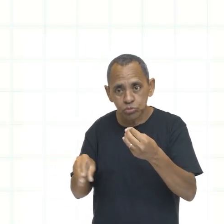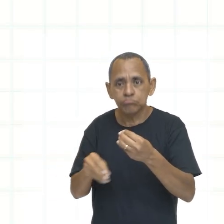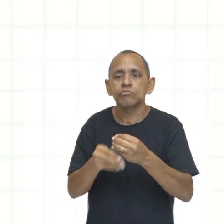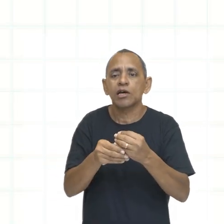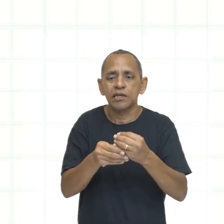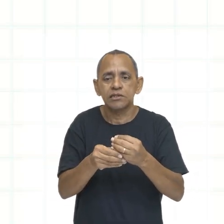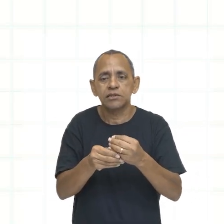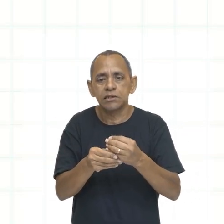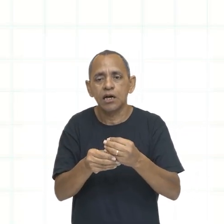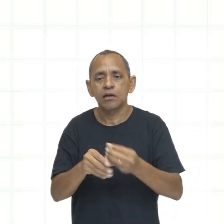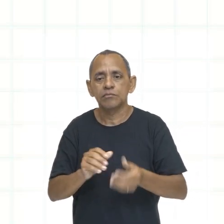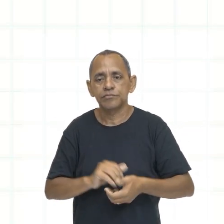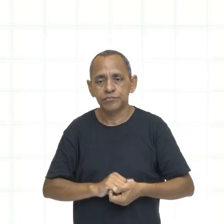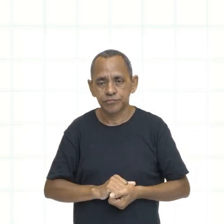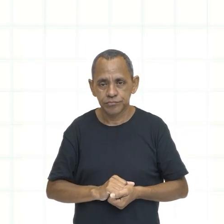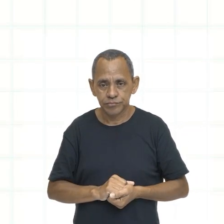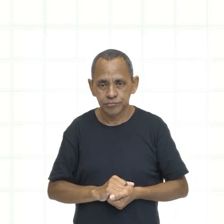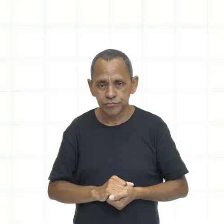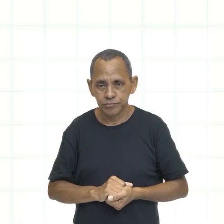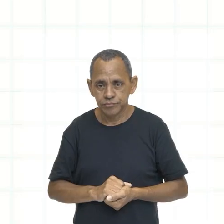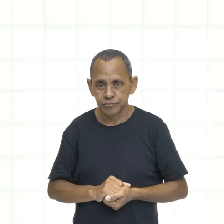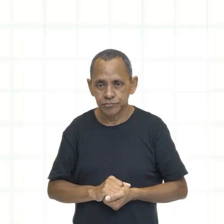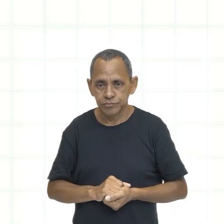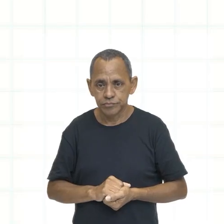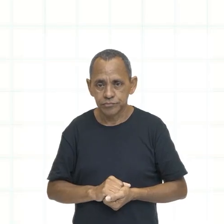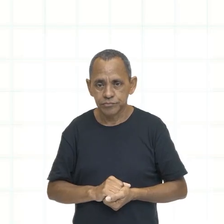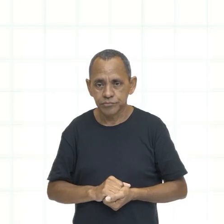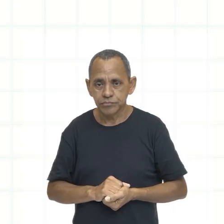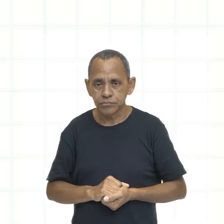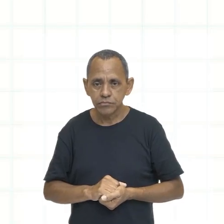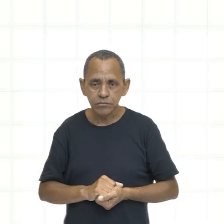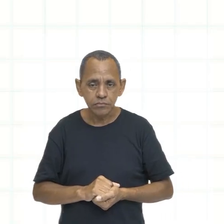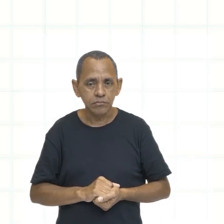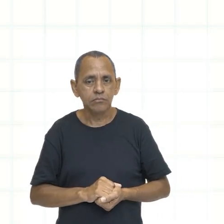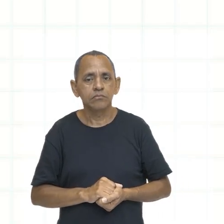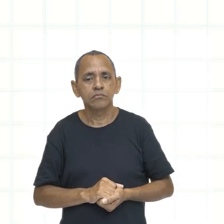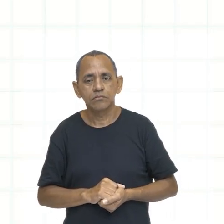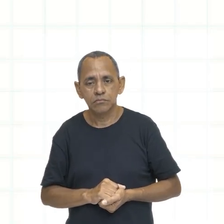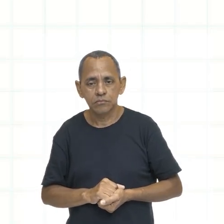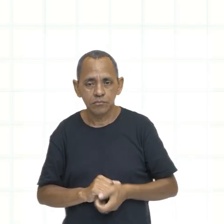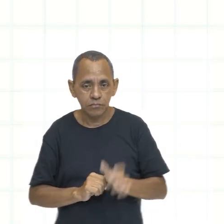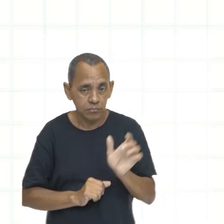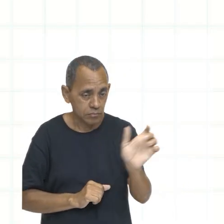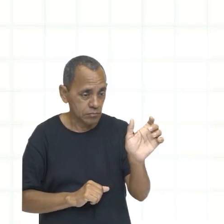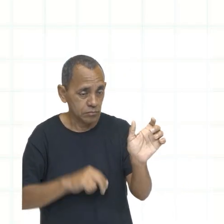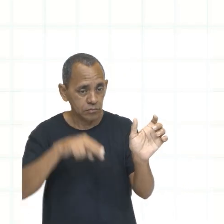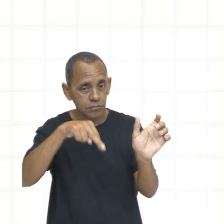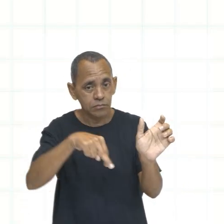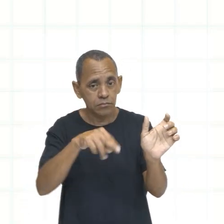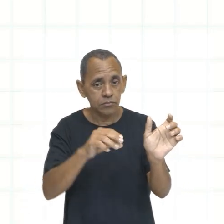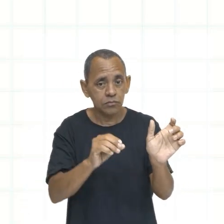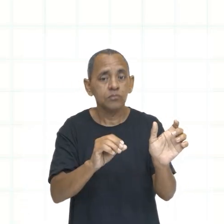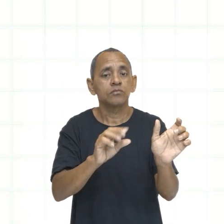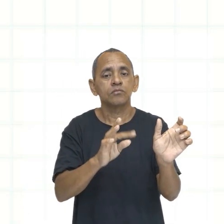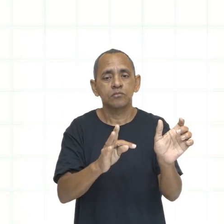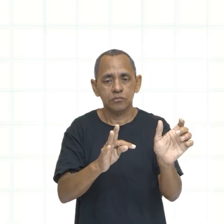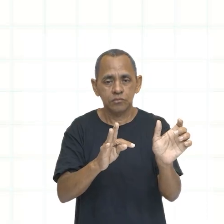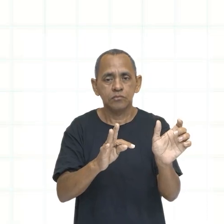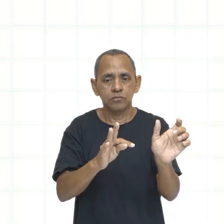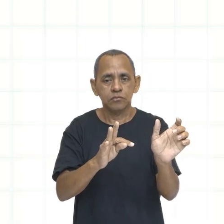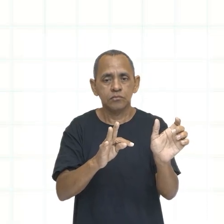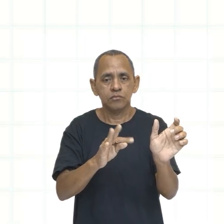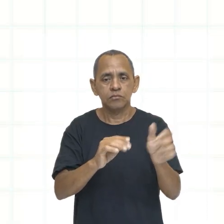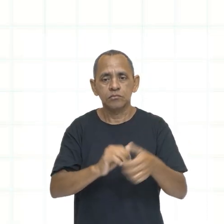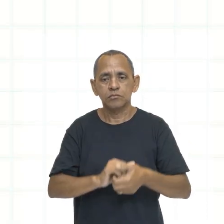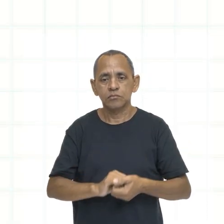vai receber o not. Então, nas frases negativas, com esse verbo semimodal, eu vou precisar do verbo auxiliar